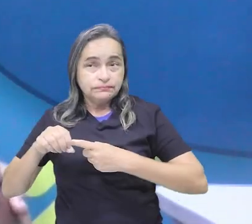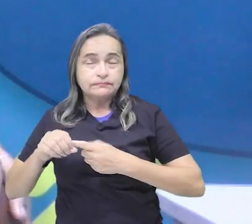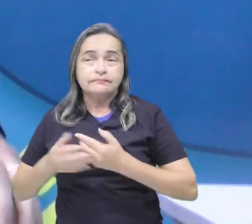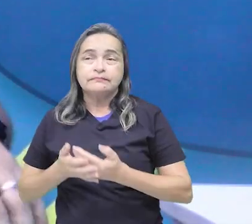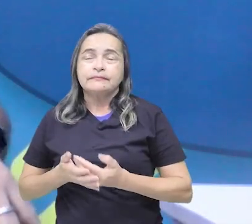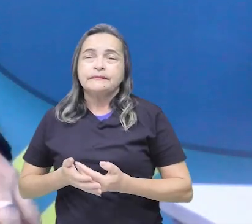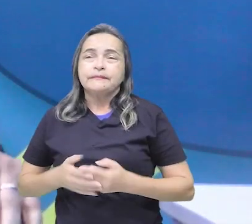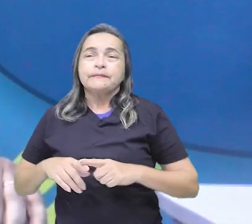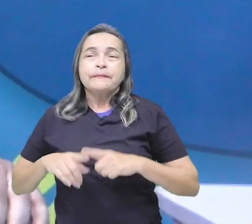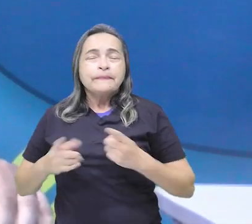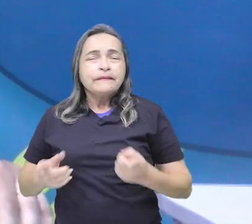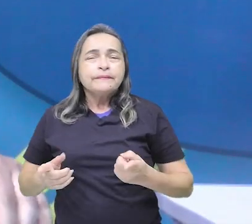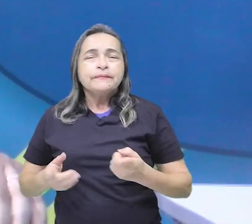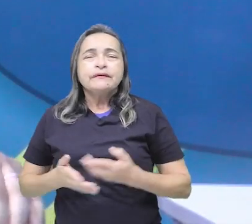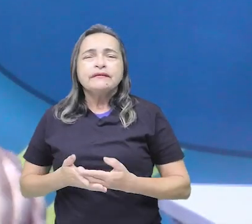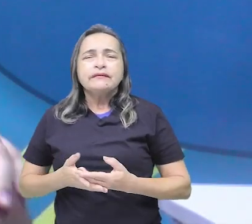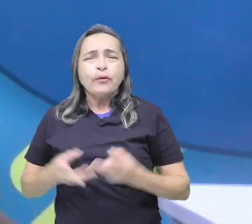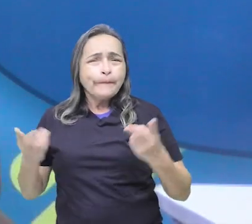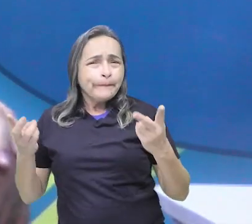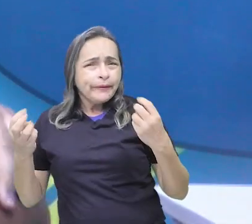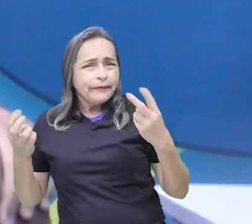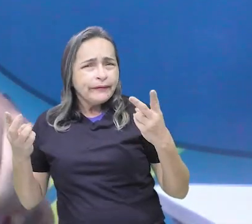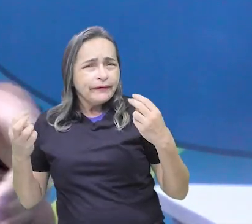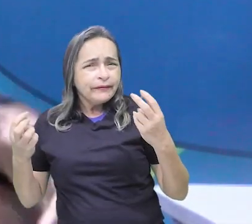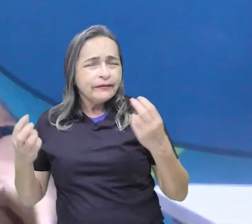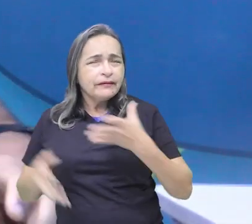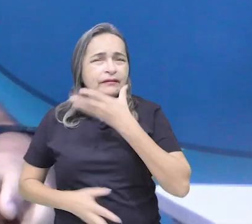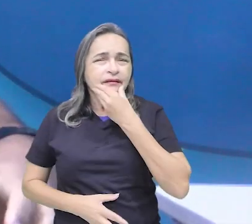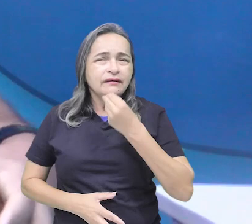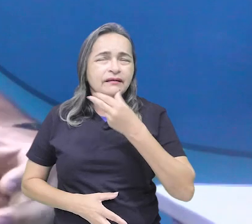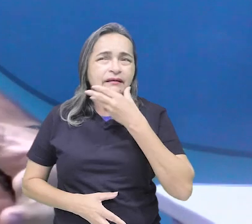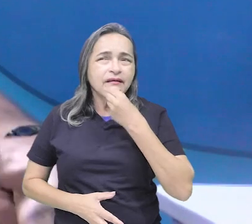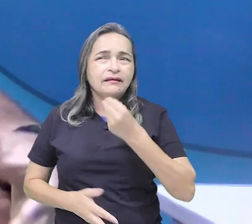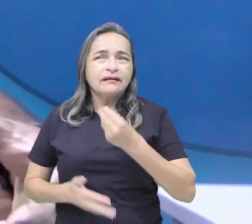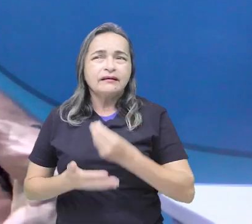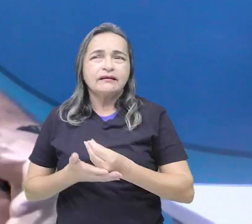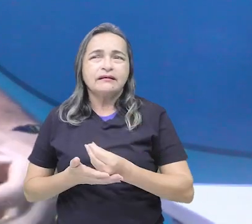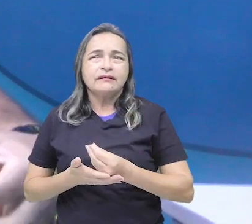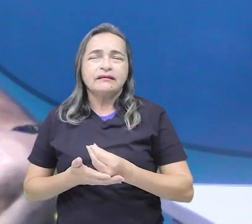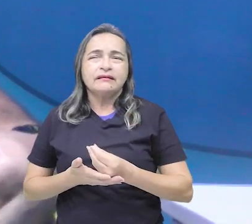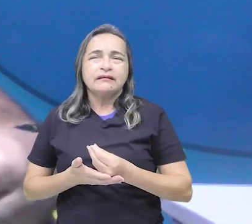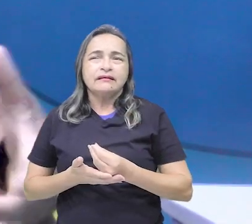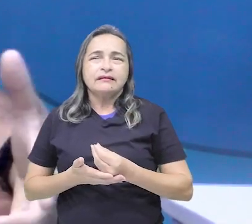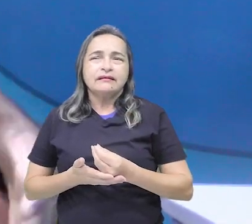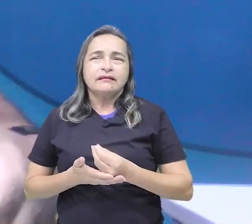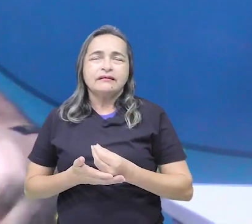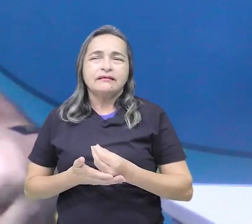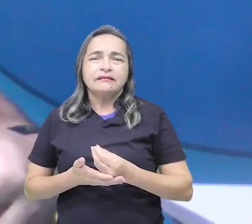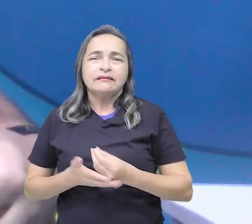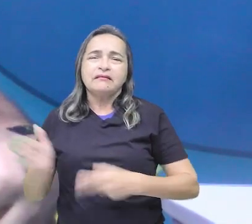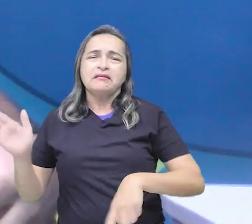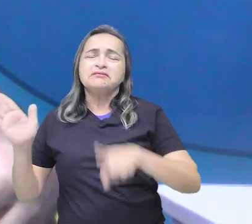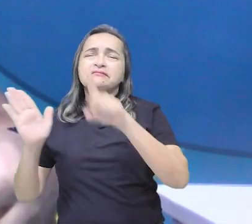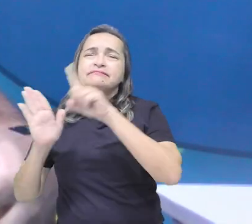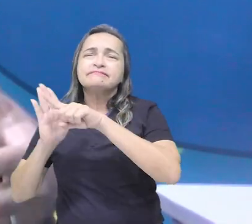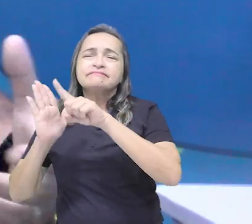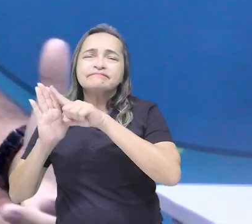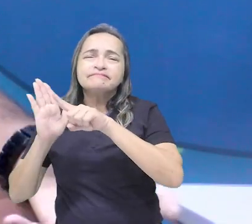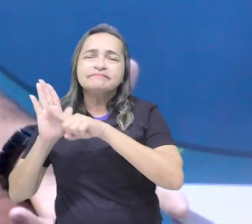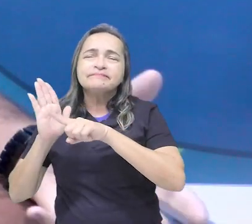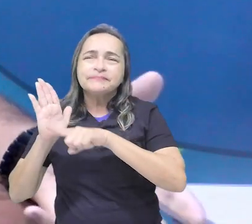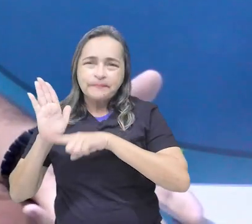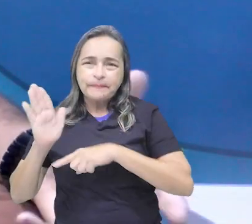nesta data, a gente observa também que esse público masculino, ele, dado a essa programação, ele